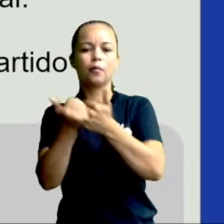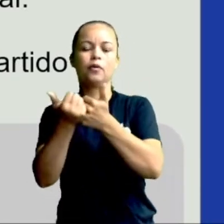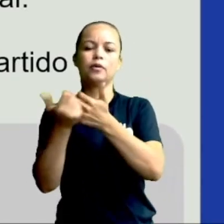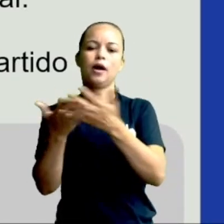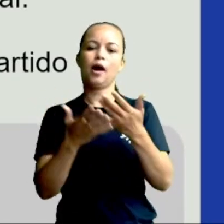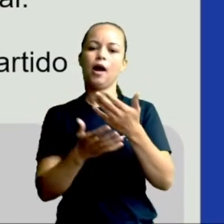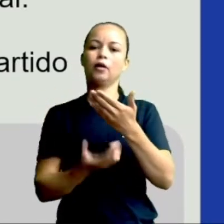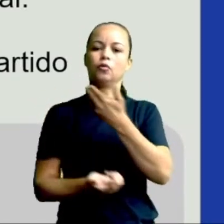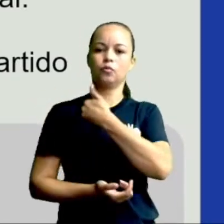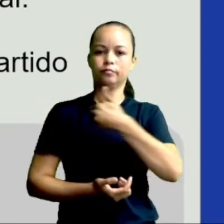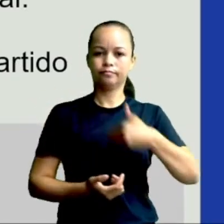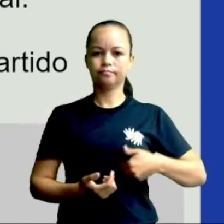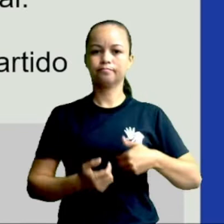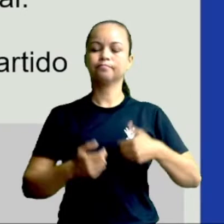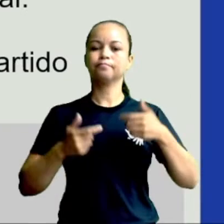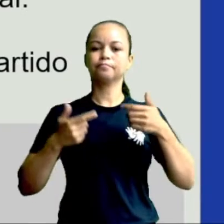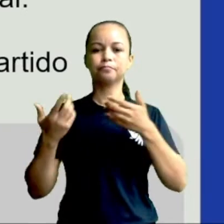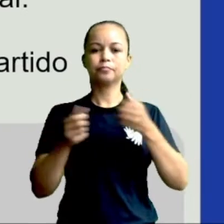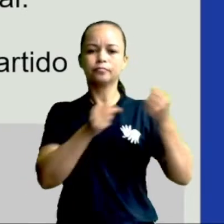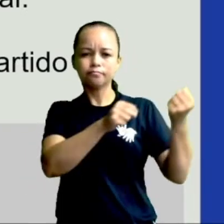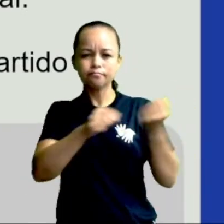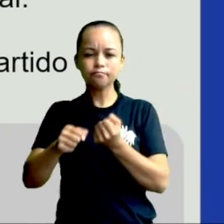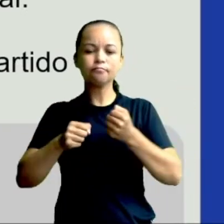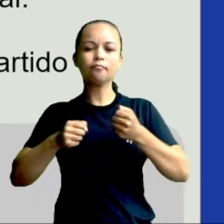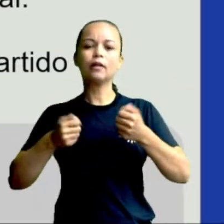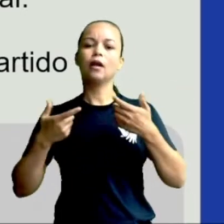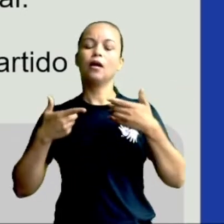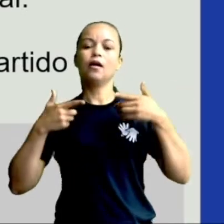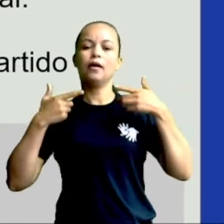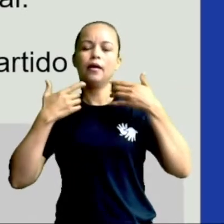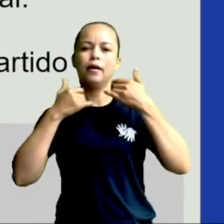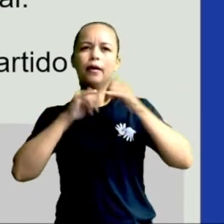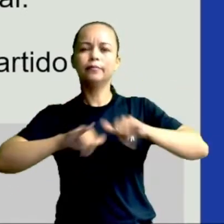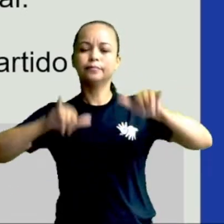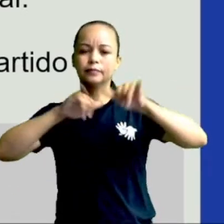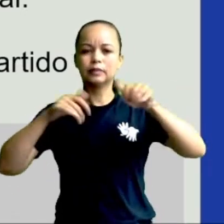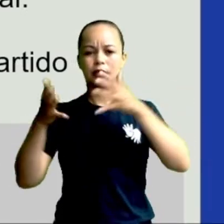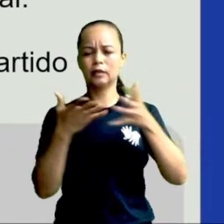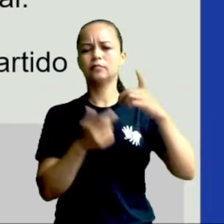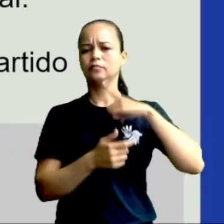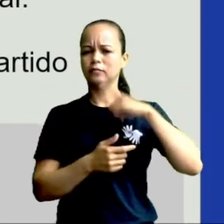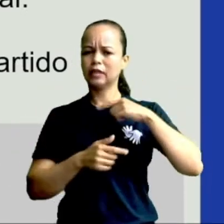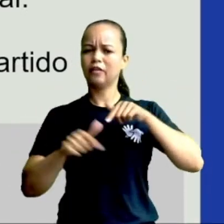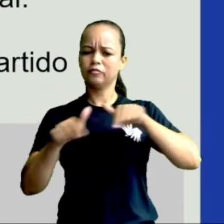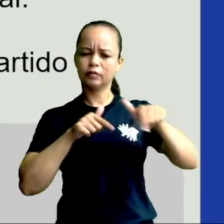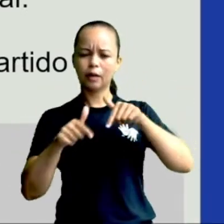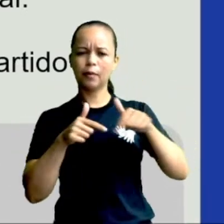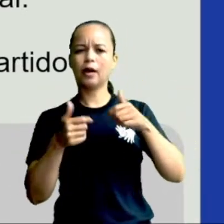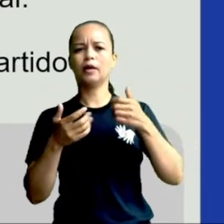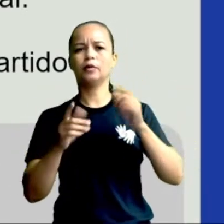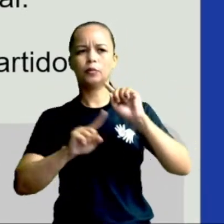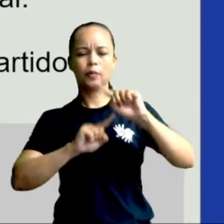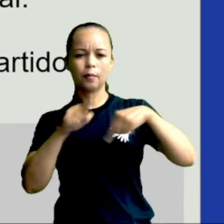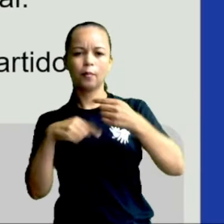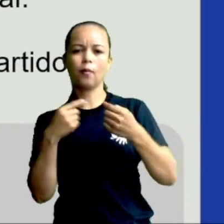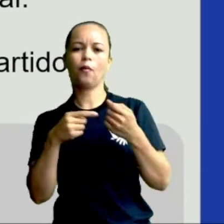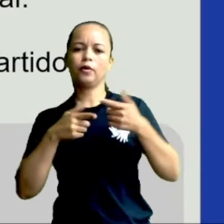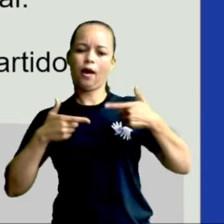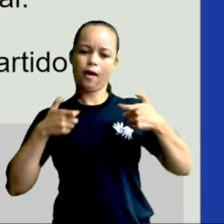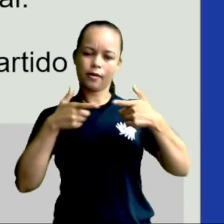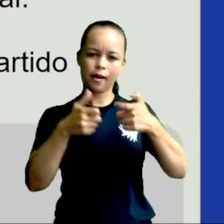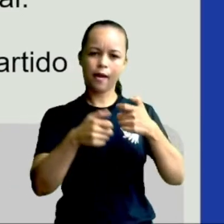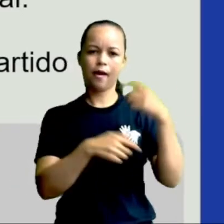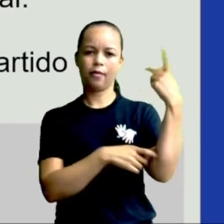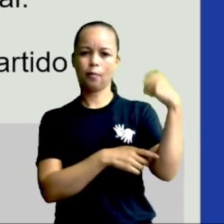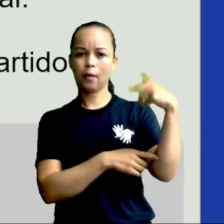Exército, porque exigiam melhores condições aí de trabalho, né, após a Guerra do Paraguai,